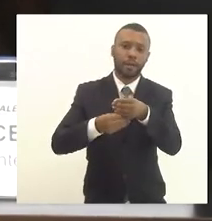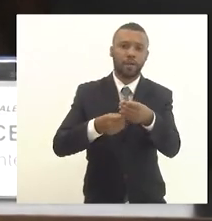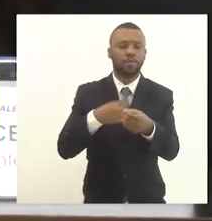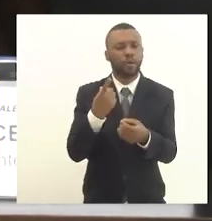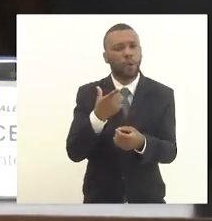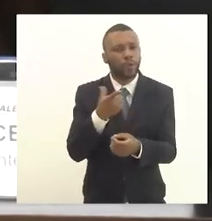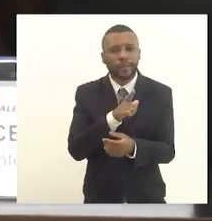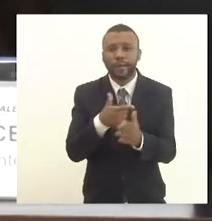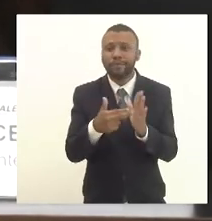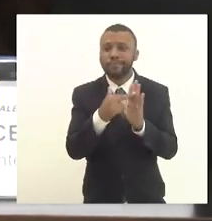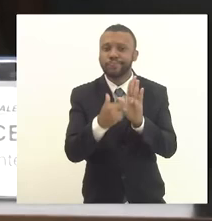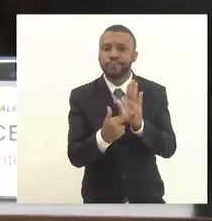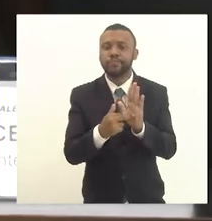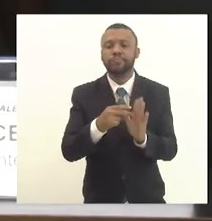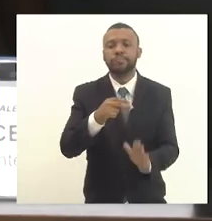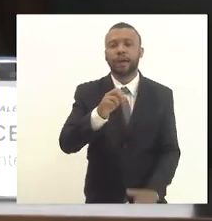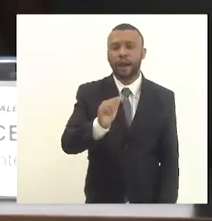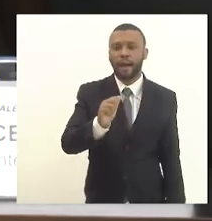regulamentar a